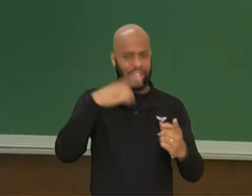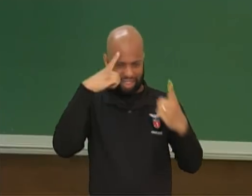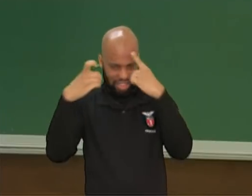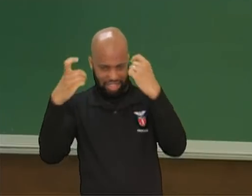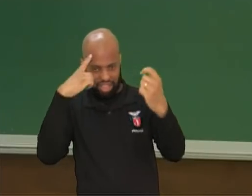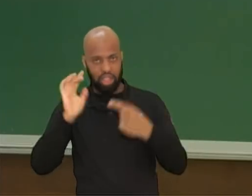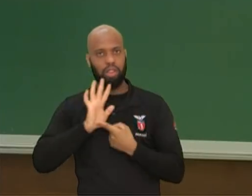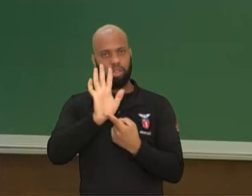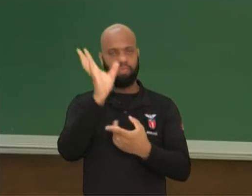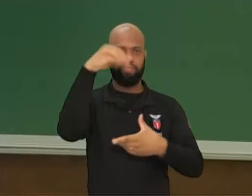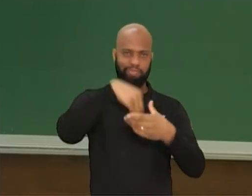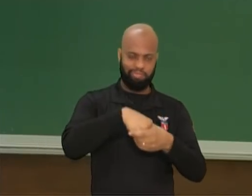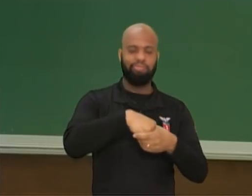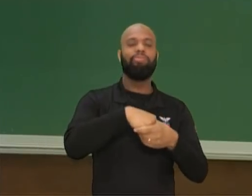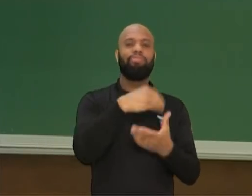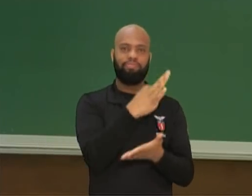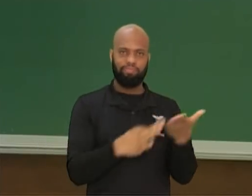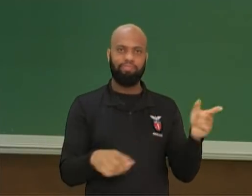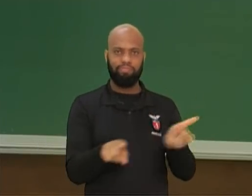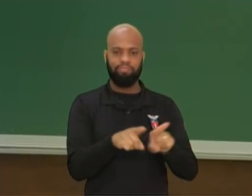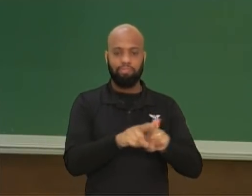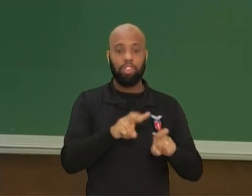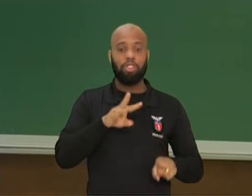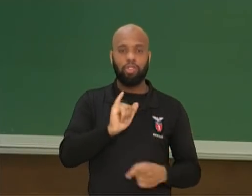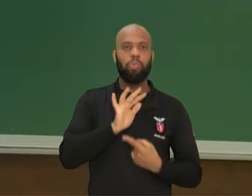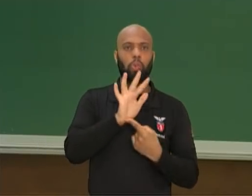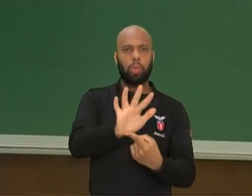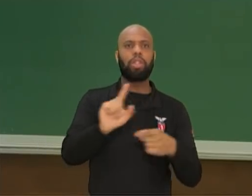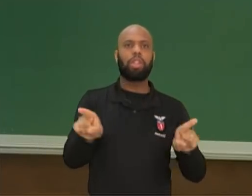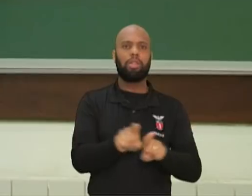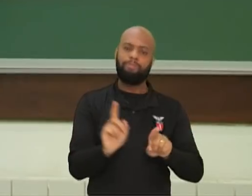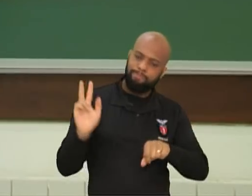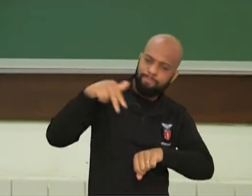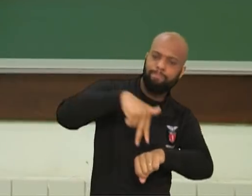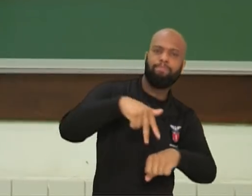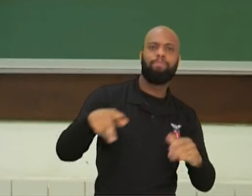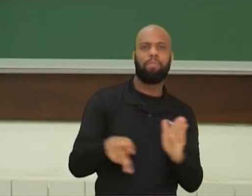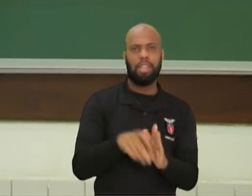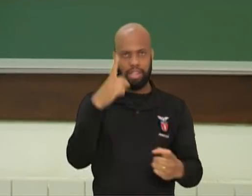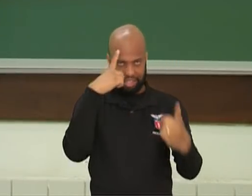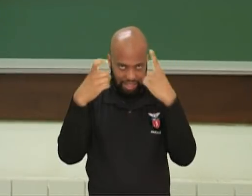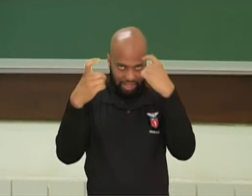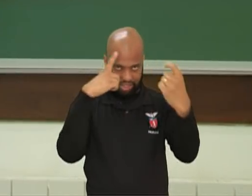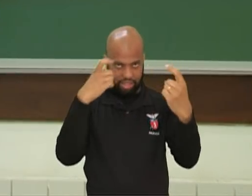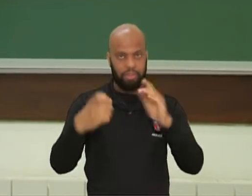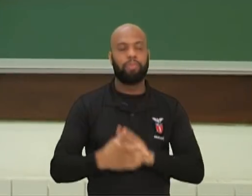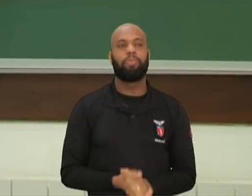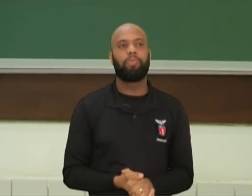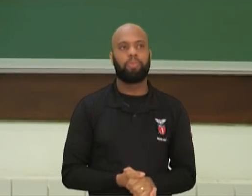ocorridas no texto. Eu vou fechar e reafirmar essas ideias.